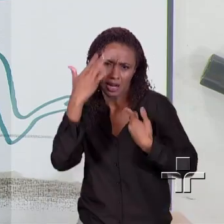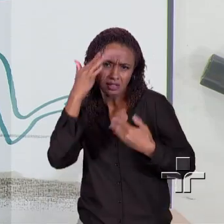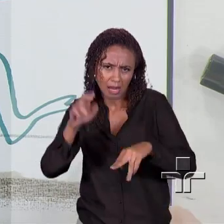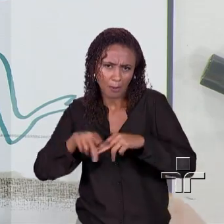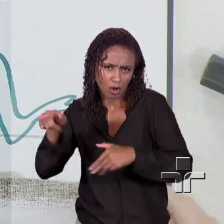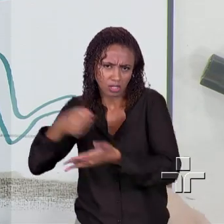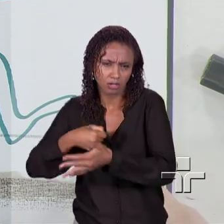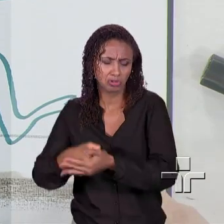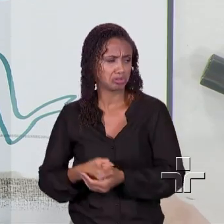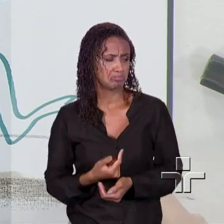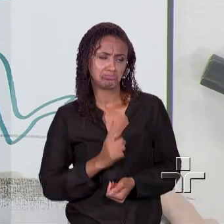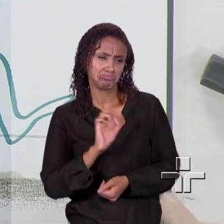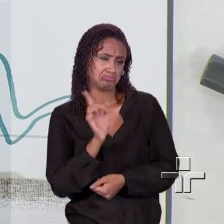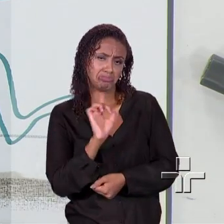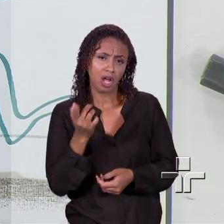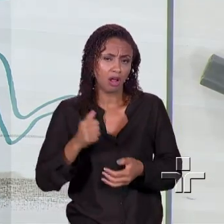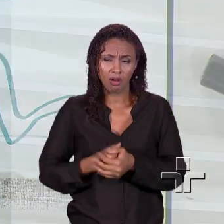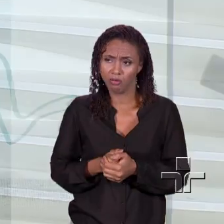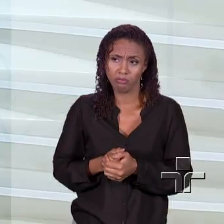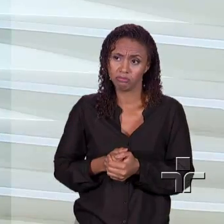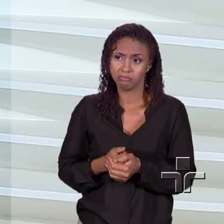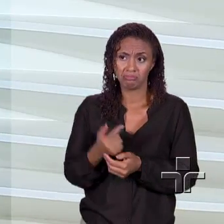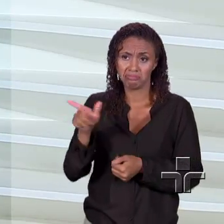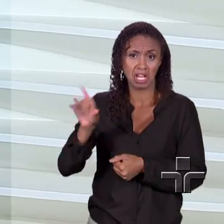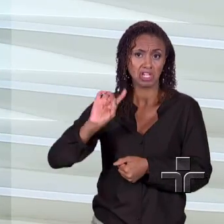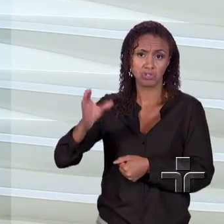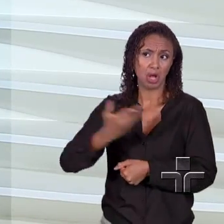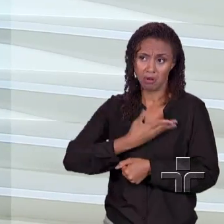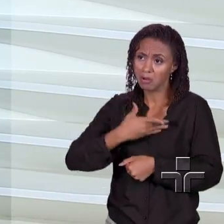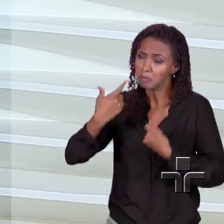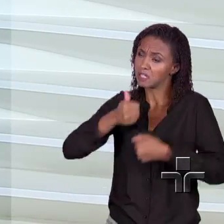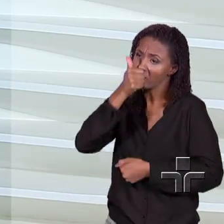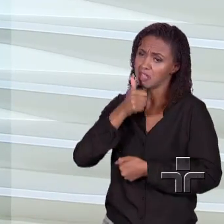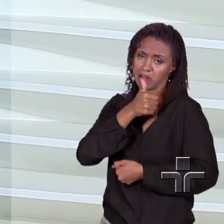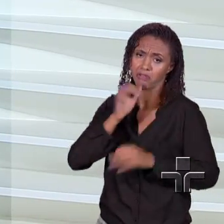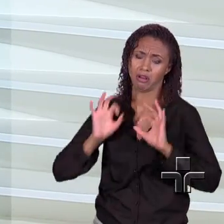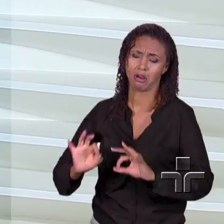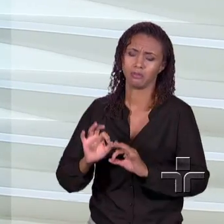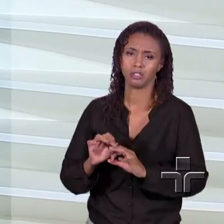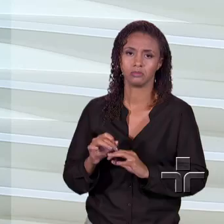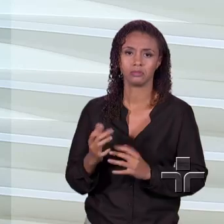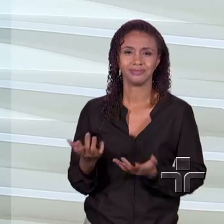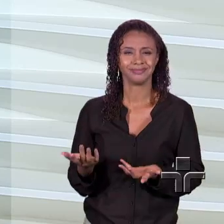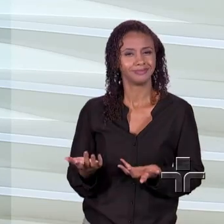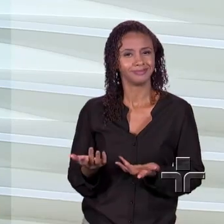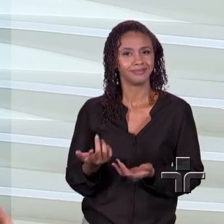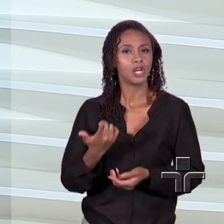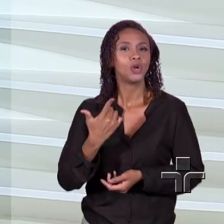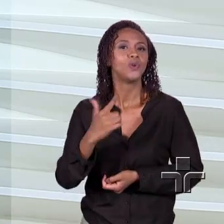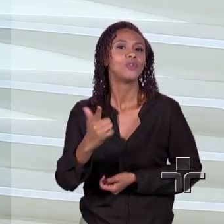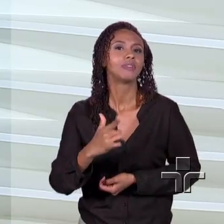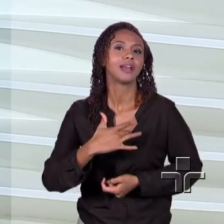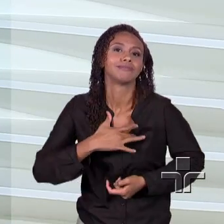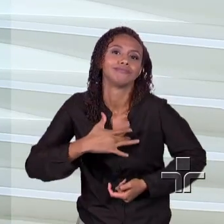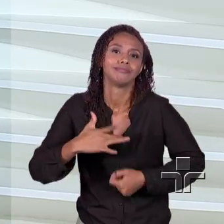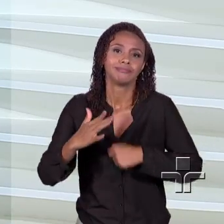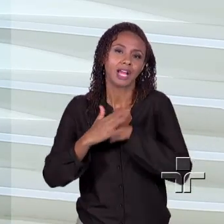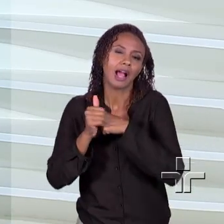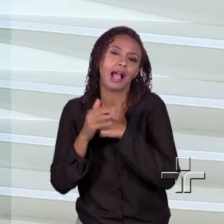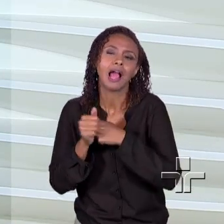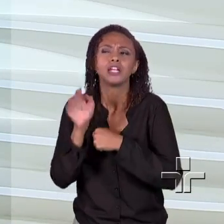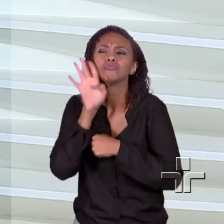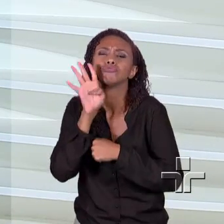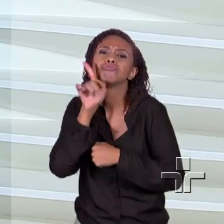fez porque ele era o companheiro que tinha que fazer isso. Não era um carinho especial por ele, porque ele